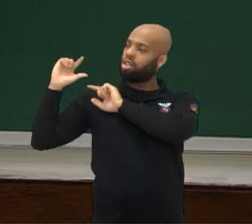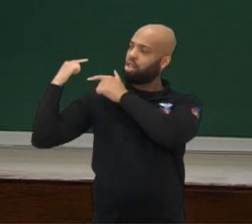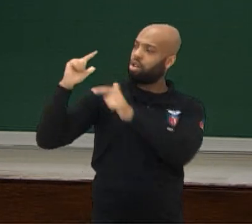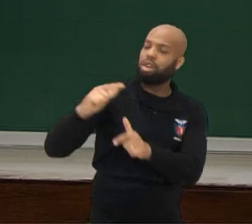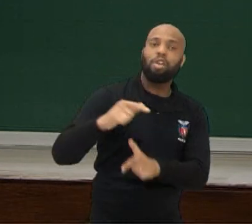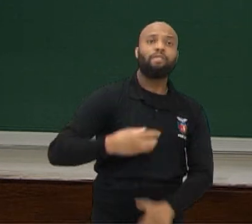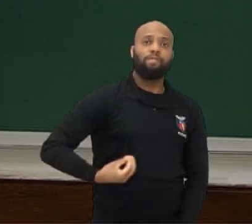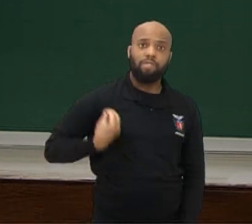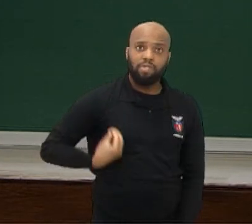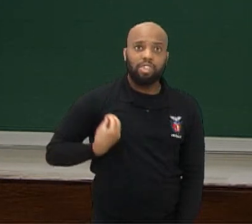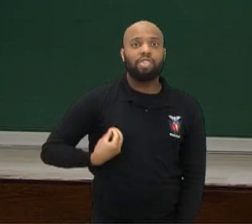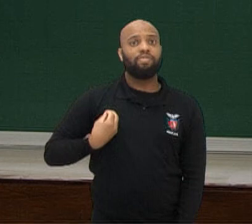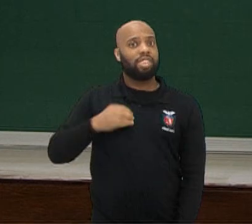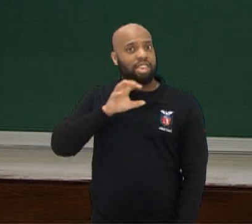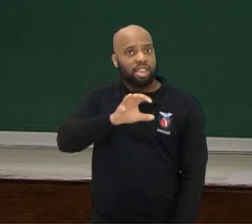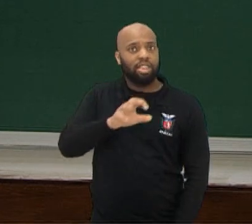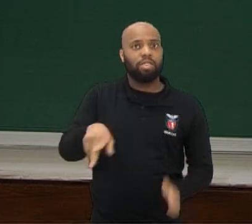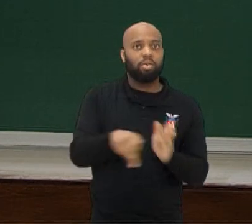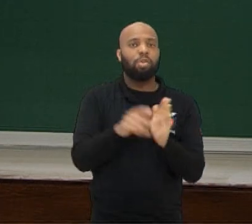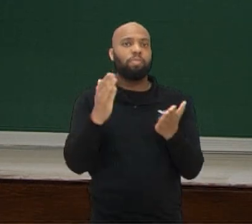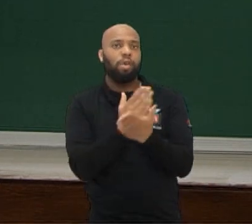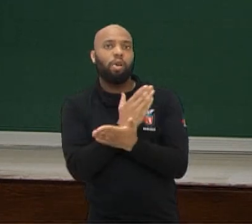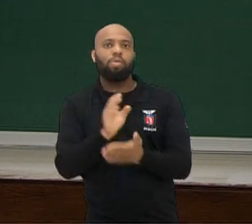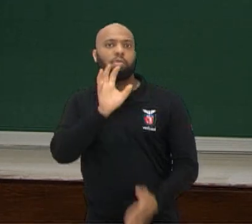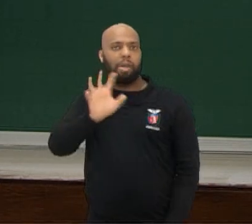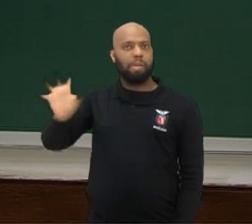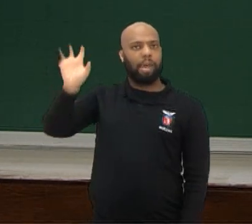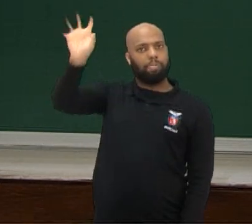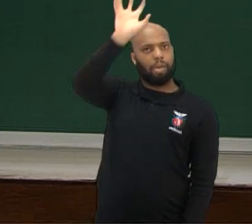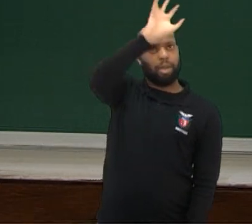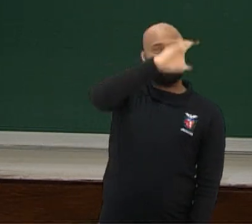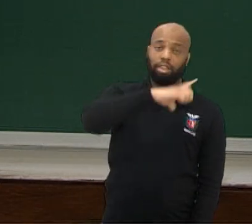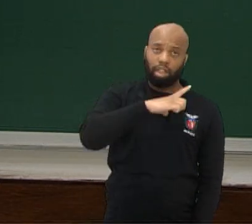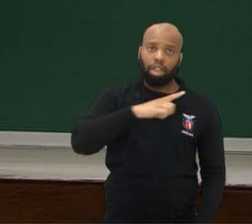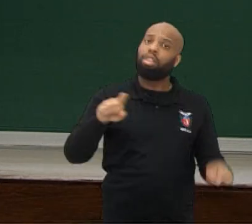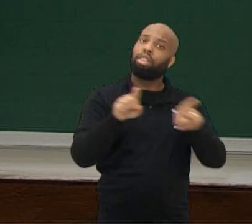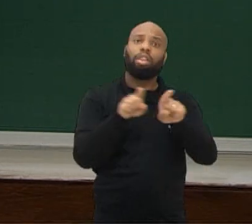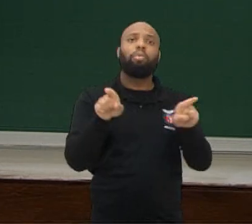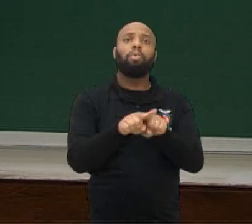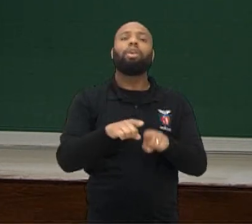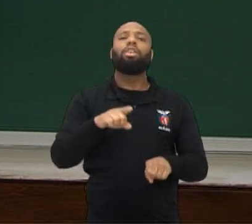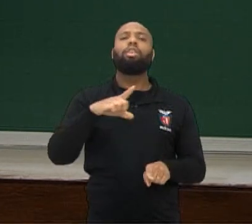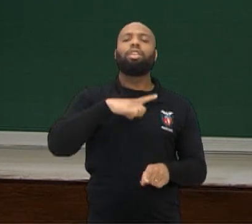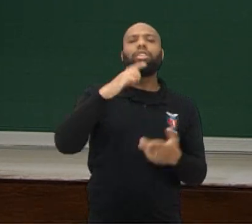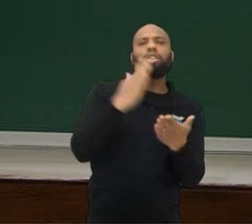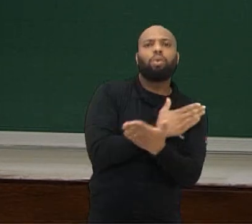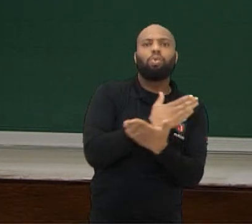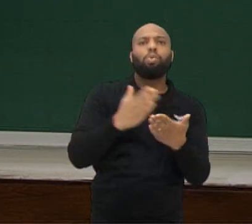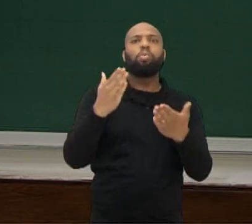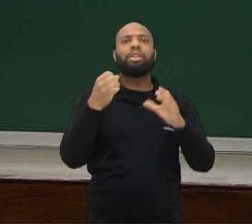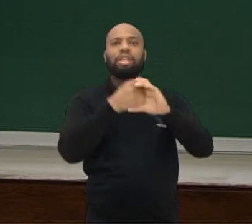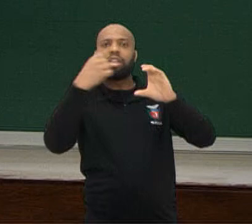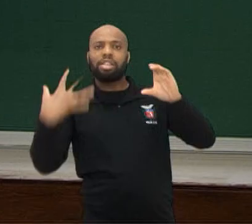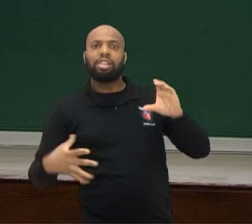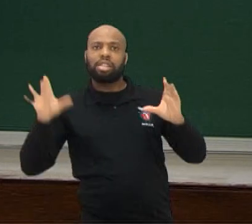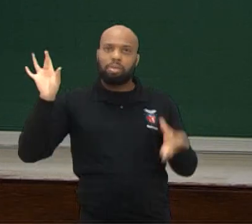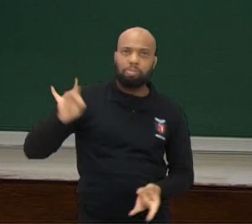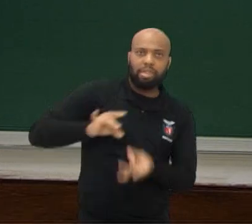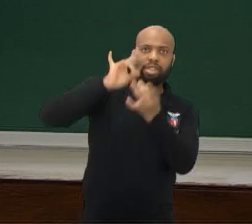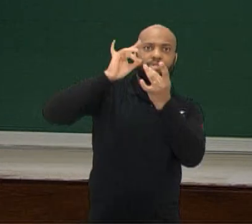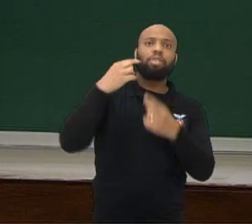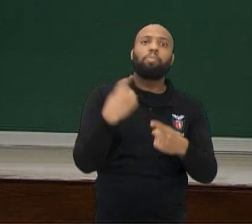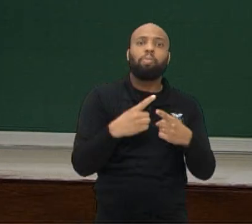vivem tradicionalmente em determinadas áreas da região e que tem algumas características específicas